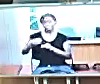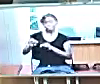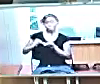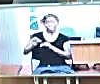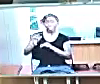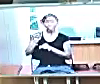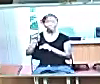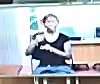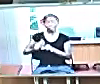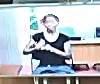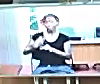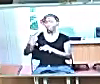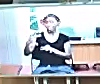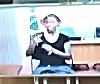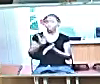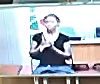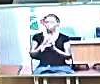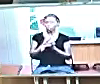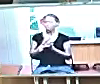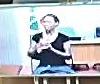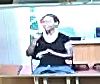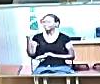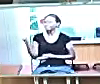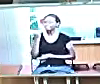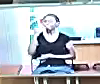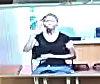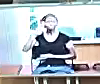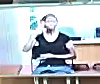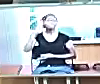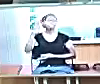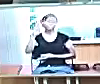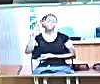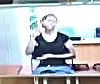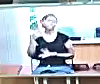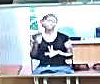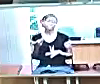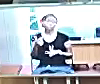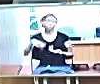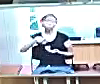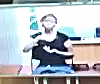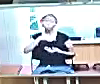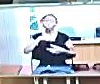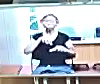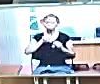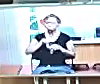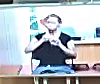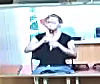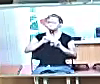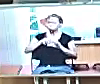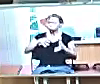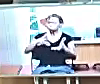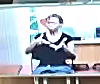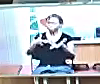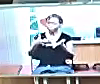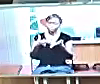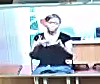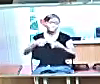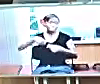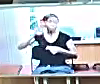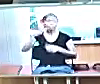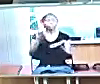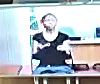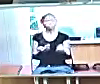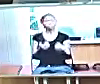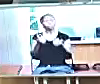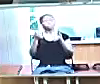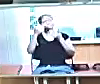vida né isso é extremamente importante e é isso a gente só vai formando e qualificando mais a nossa juventude então a gente quer agradecer